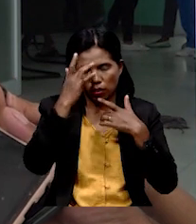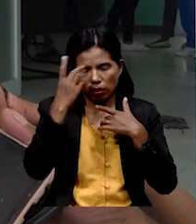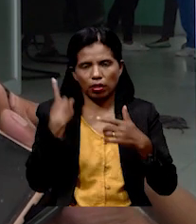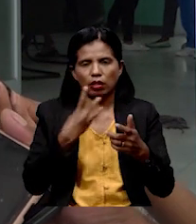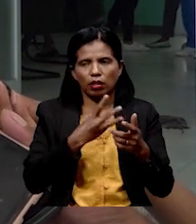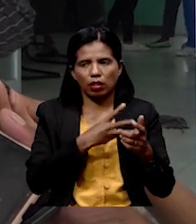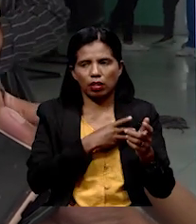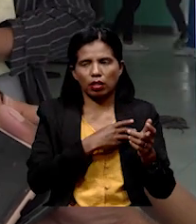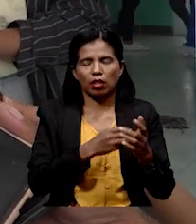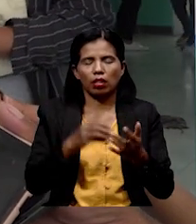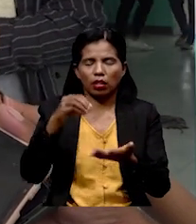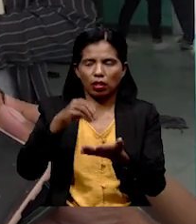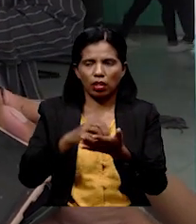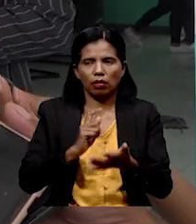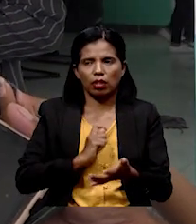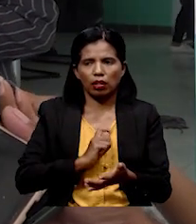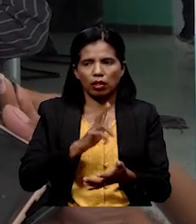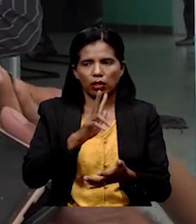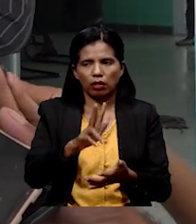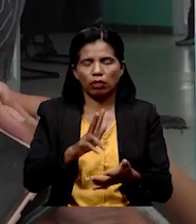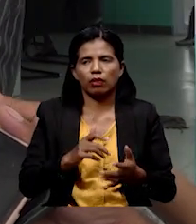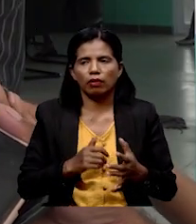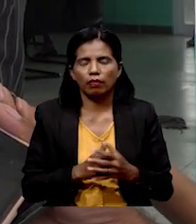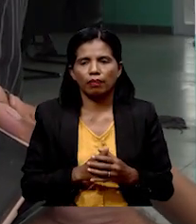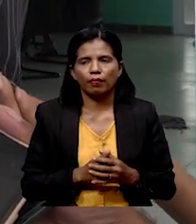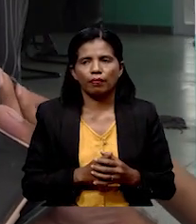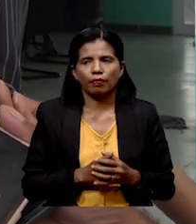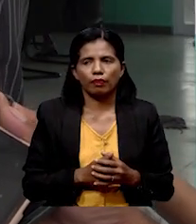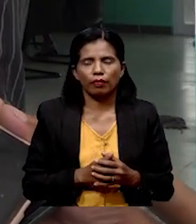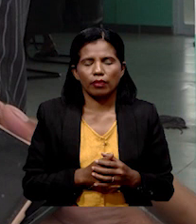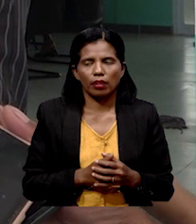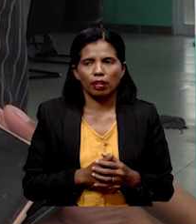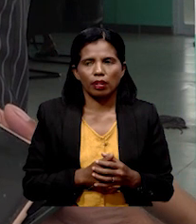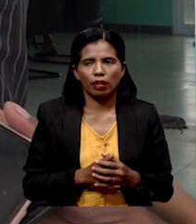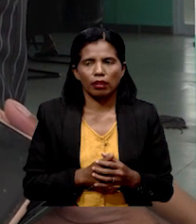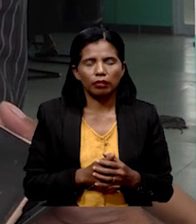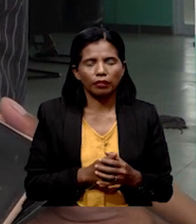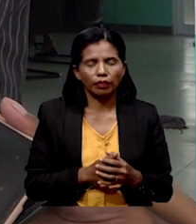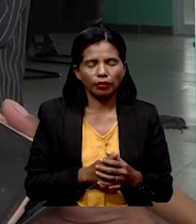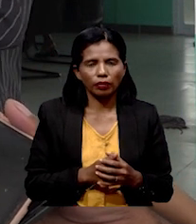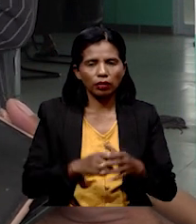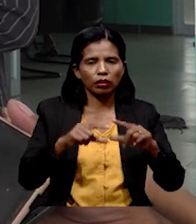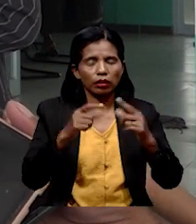ia Tacitolo ia building C A no B